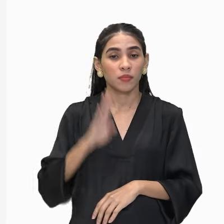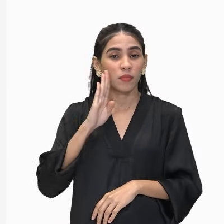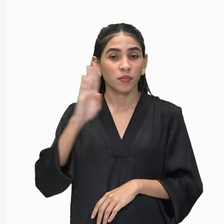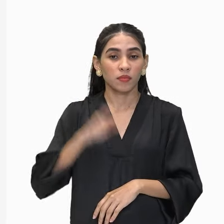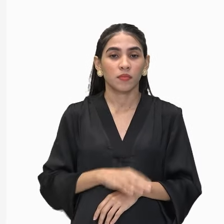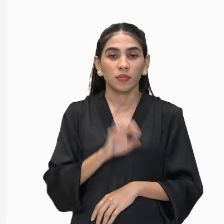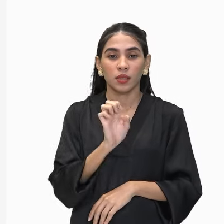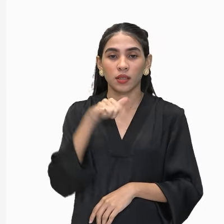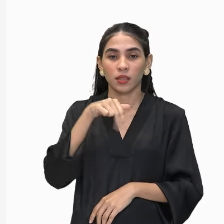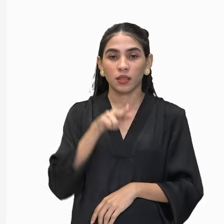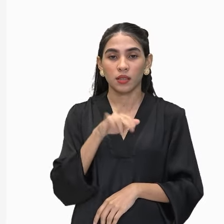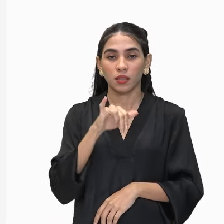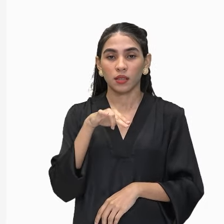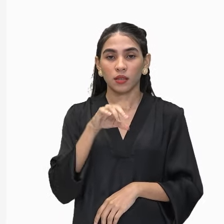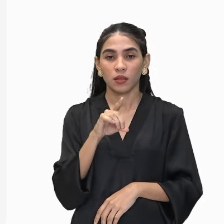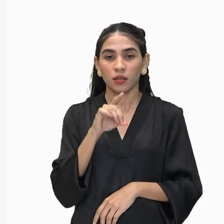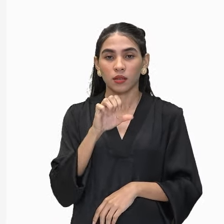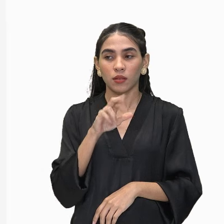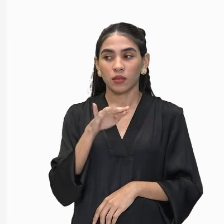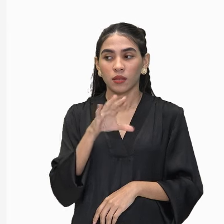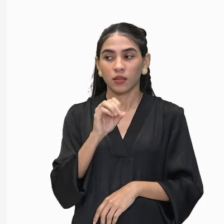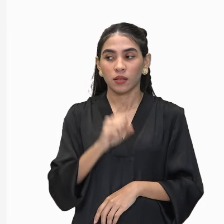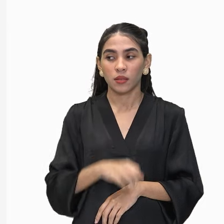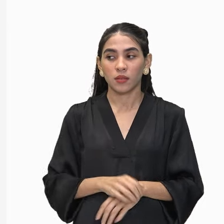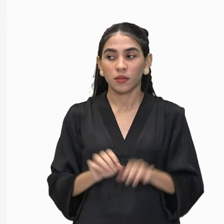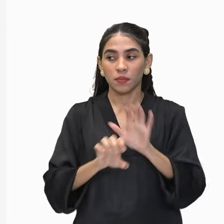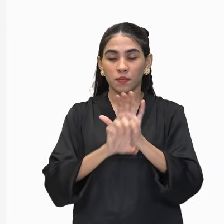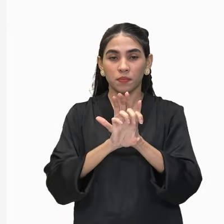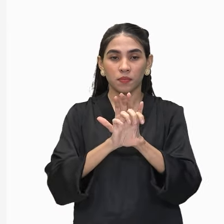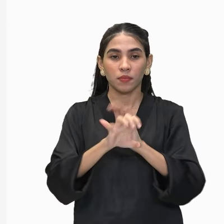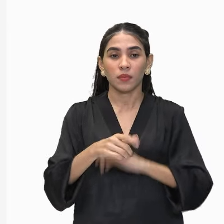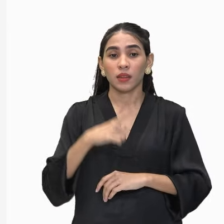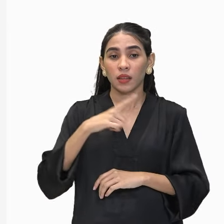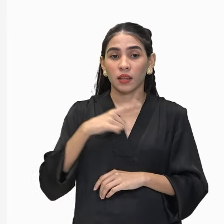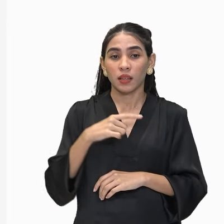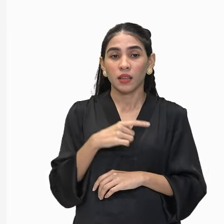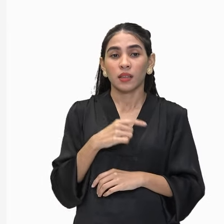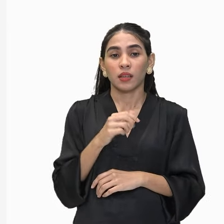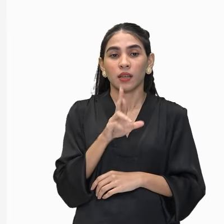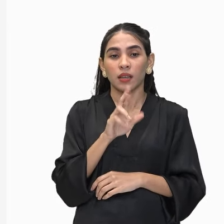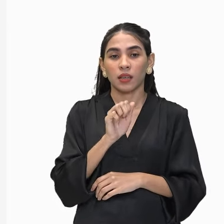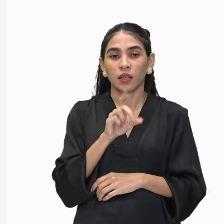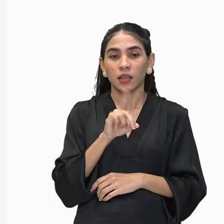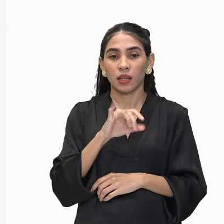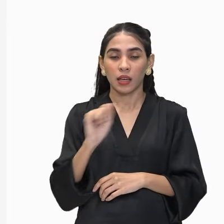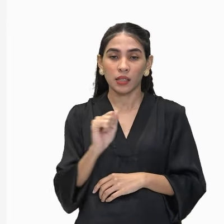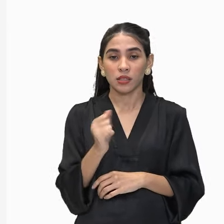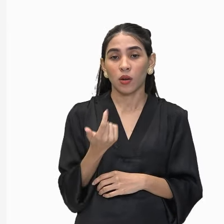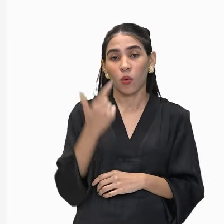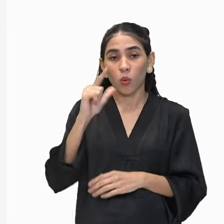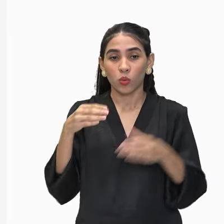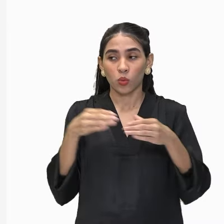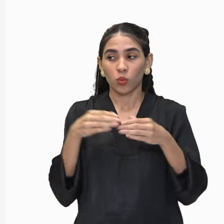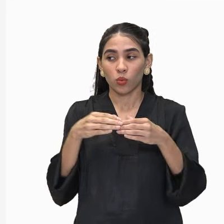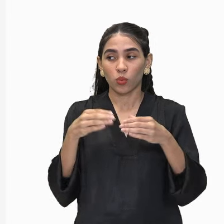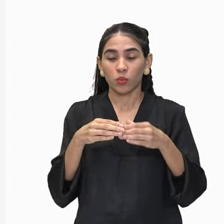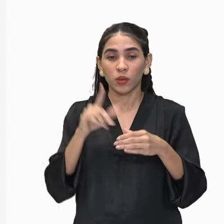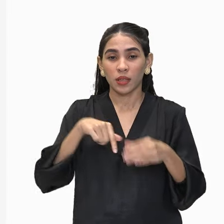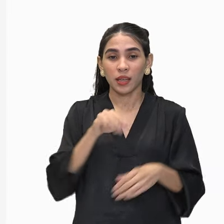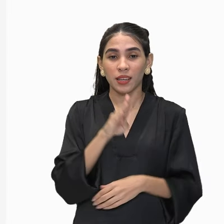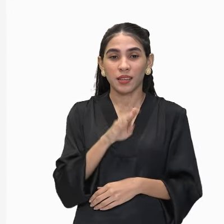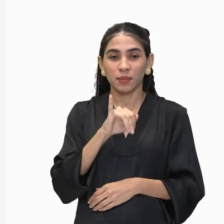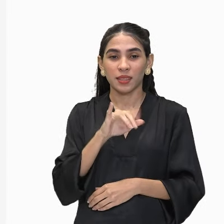dos equinodermos, eles têm a simetria radial, em contraposição ao grupo anterior, que é